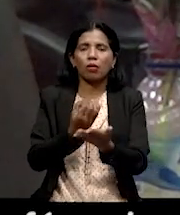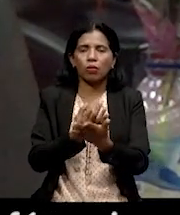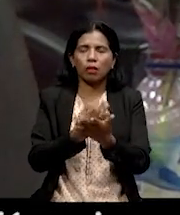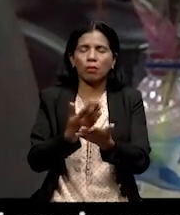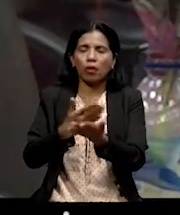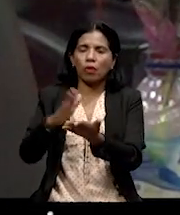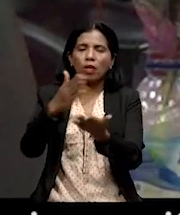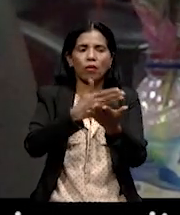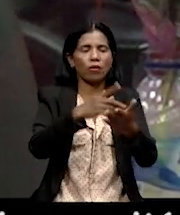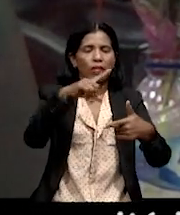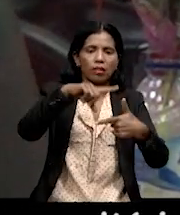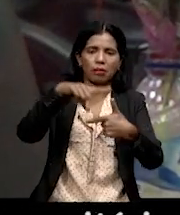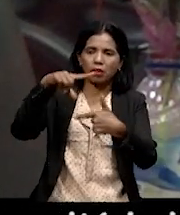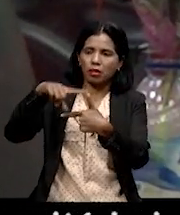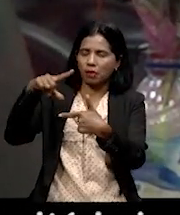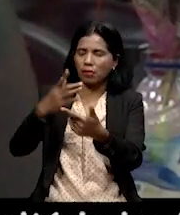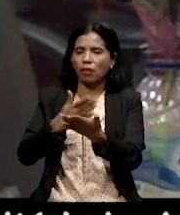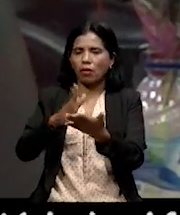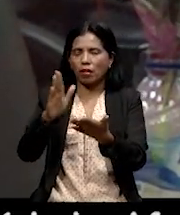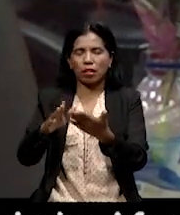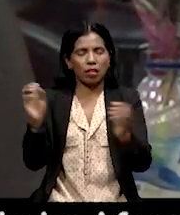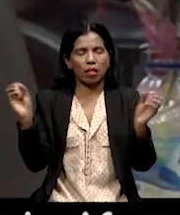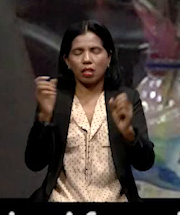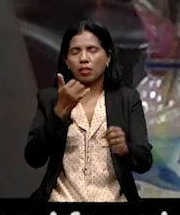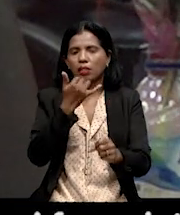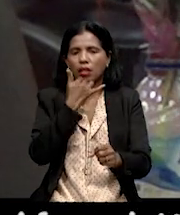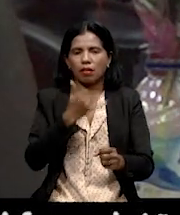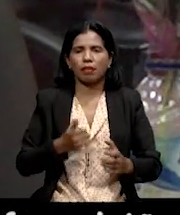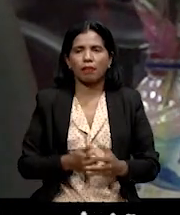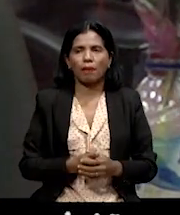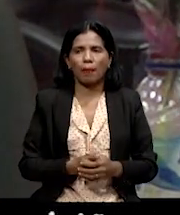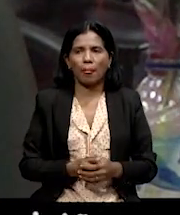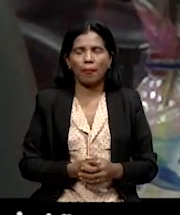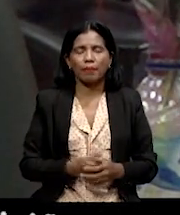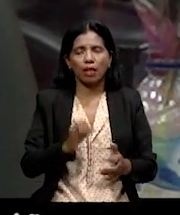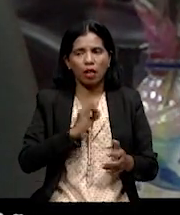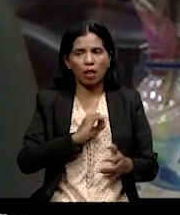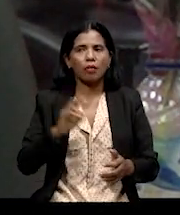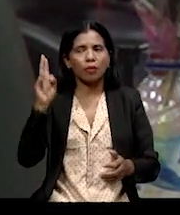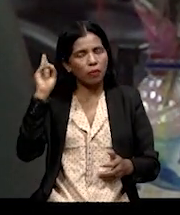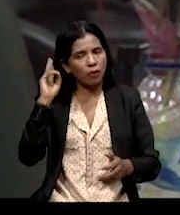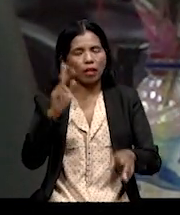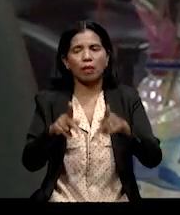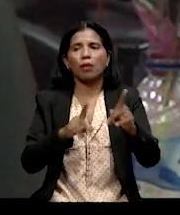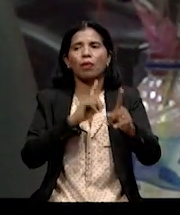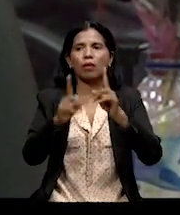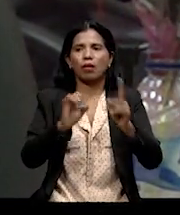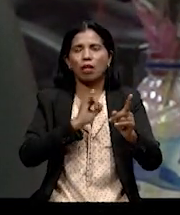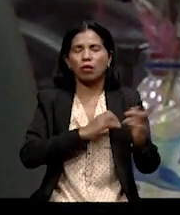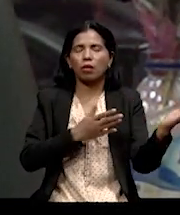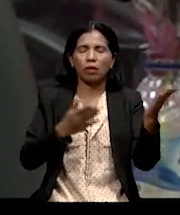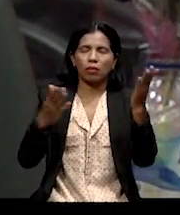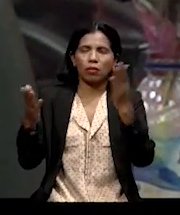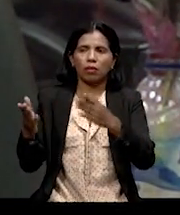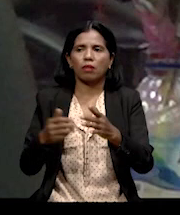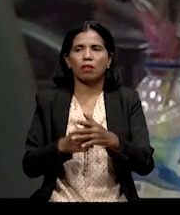be sim, sim, ser nene, ne anu ila dun los. Hau da la baraka ore, rona, ema qualia, me behau la coi lor ba in questão, tamba e dene